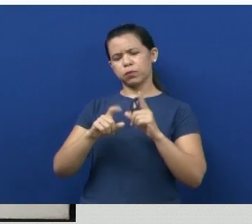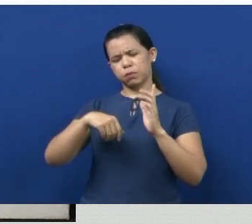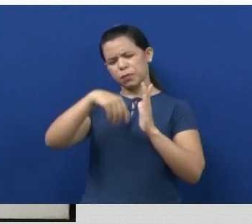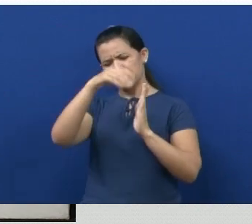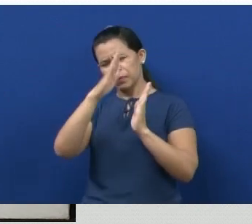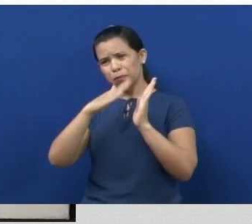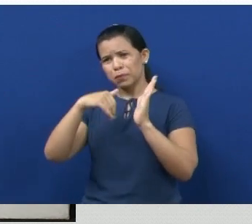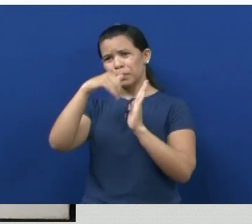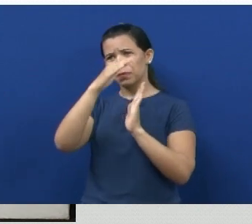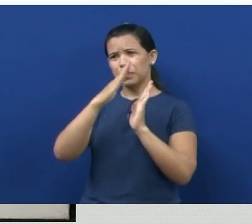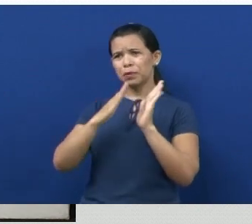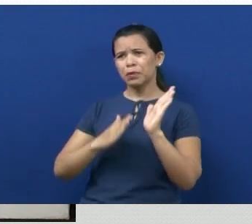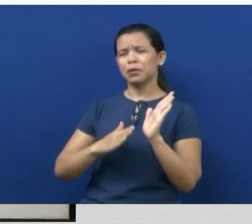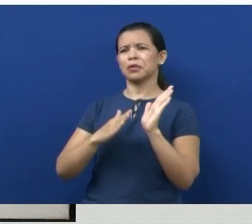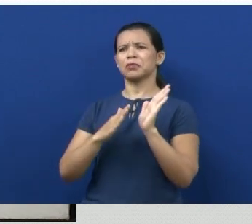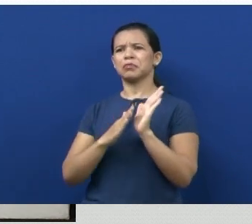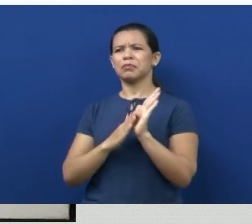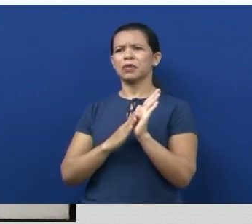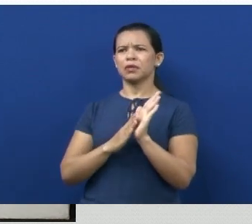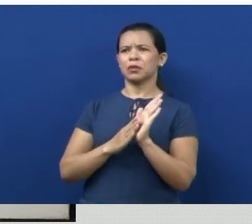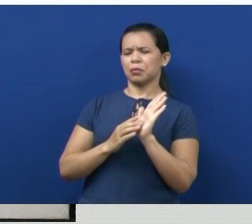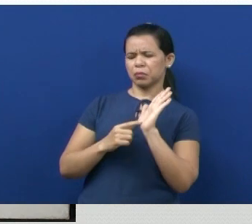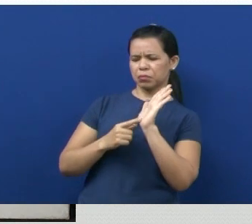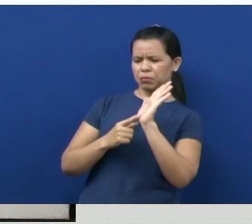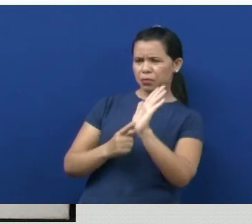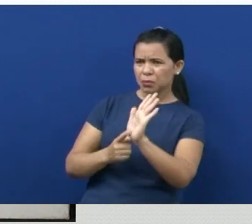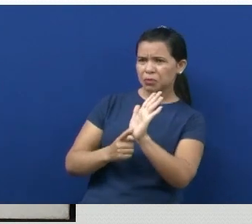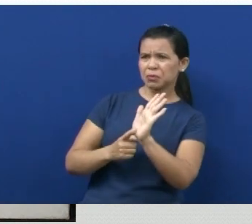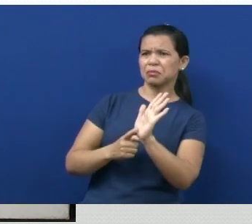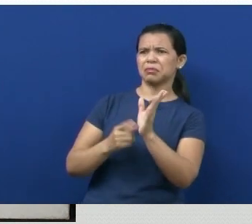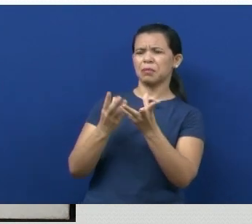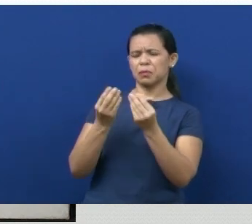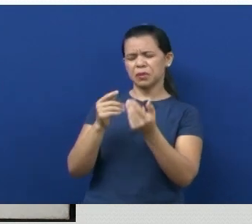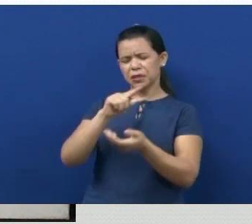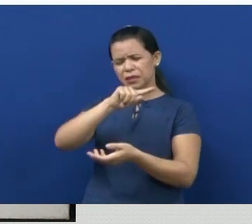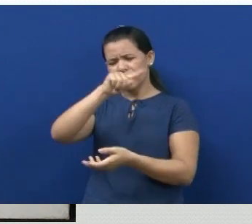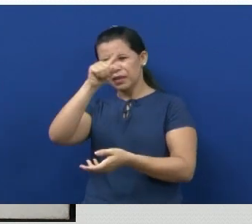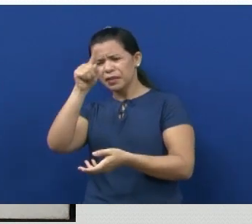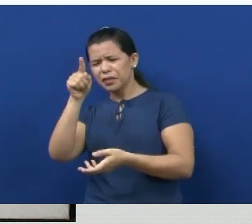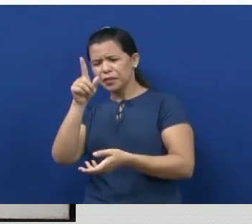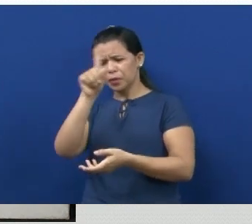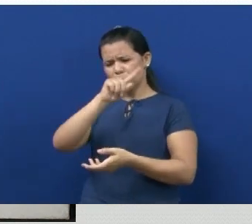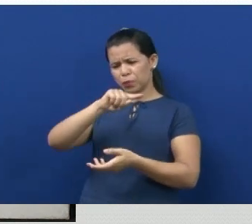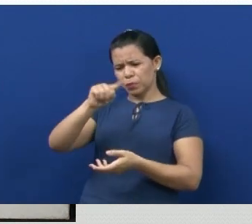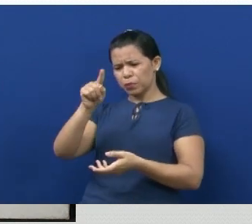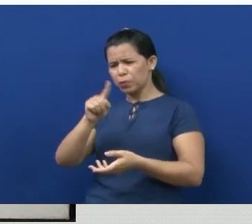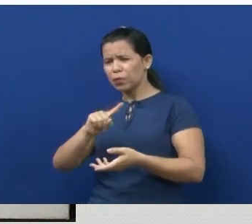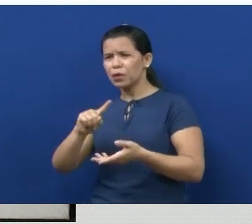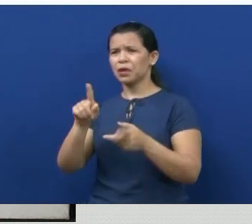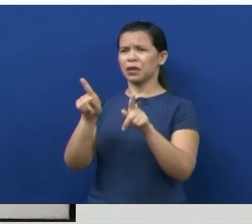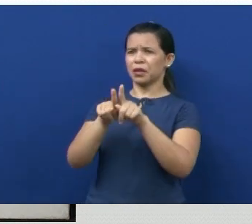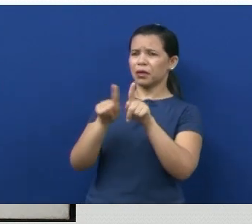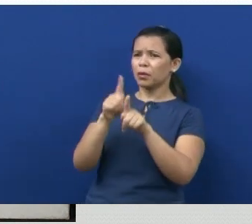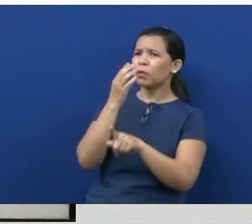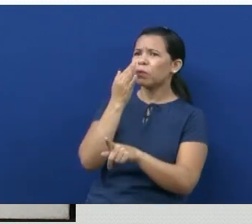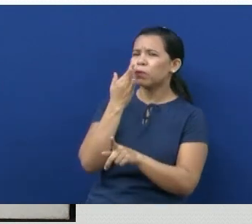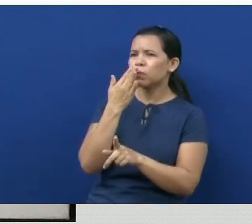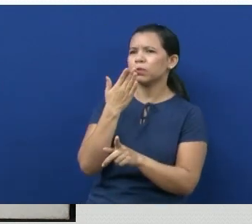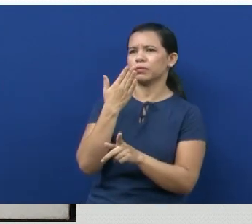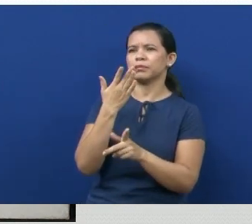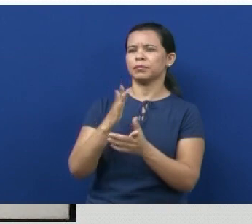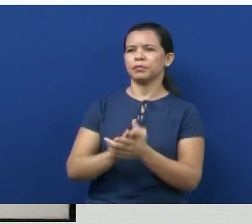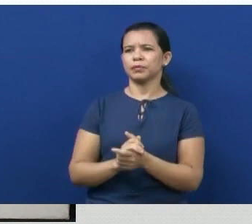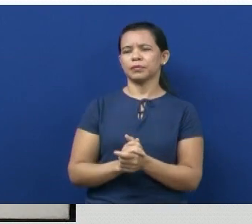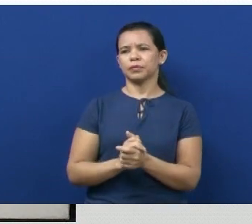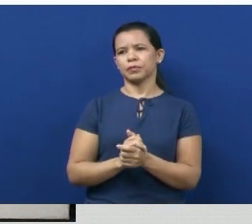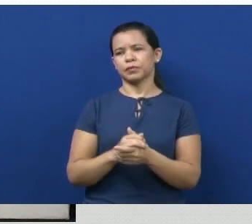tem uma composição abstrata e que mostra muitas linhas e que mostra o uso também das cores primárias. Já